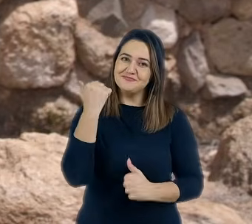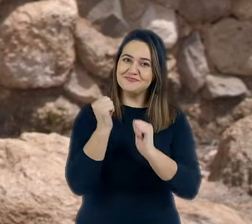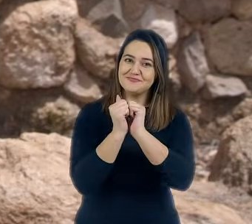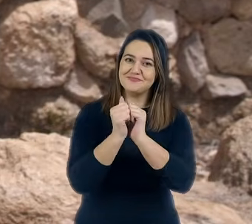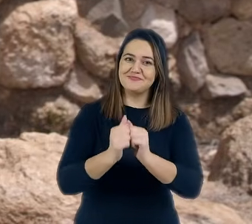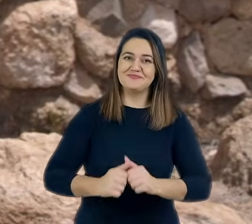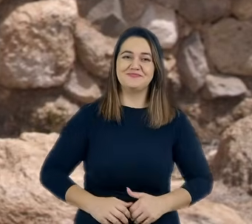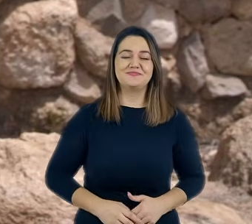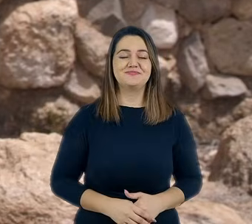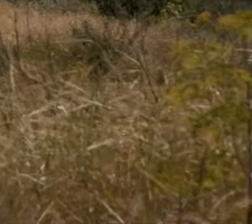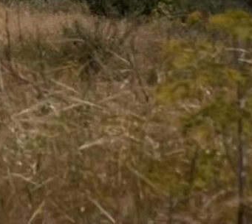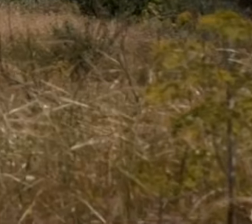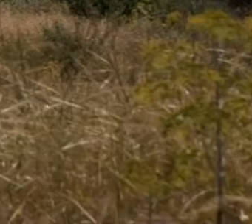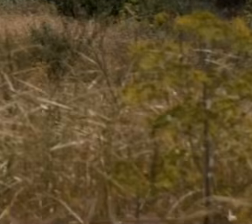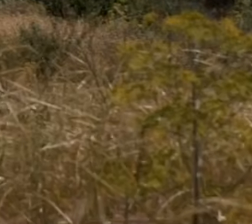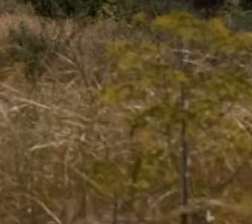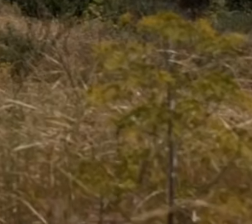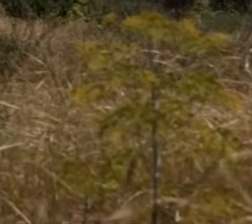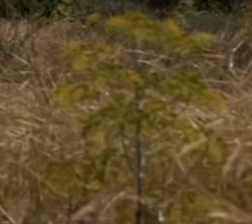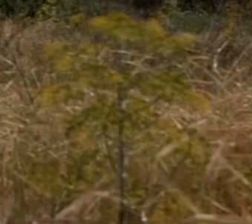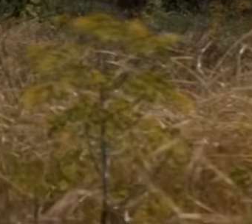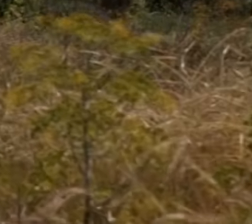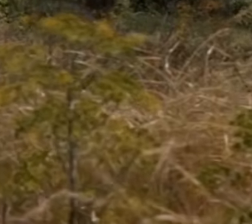dela, você também.